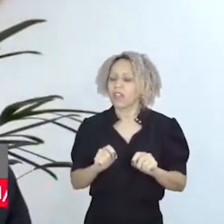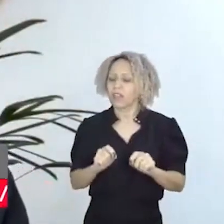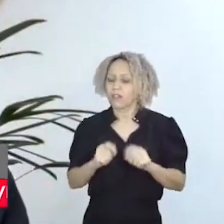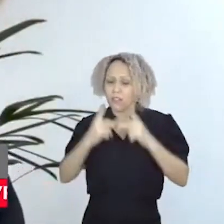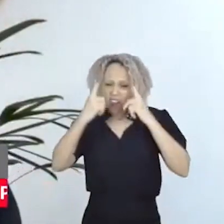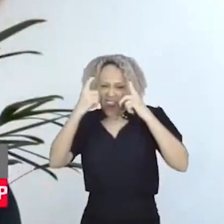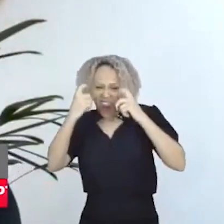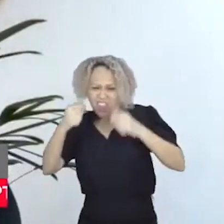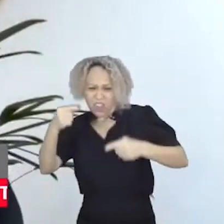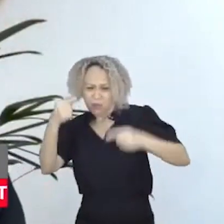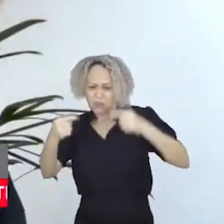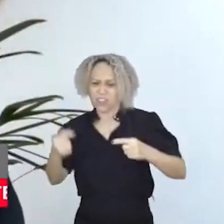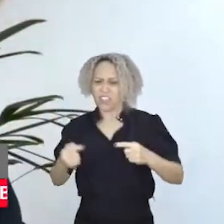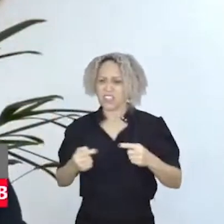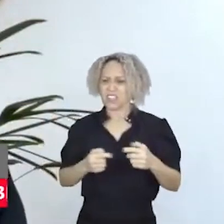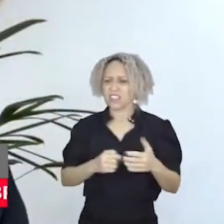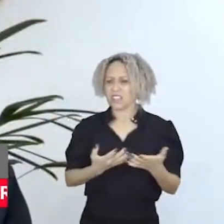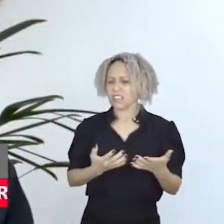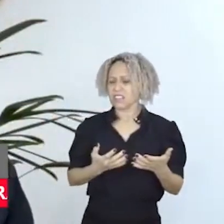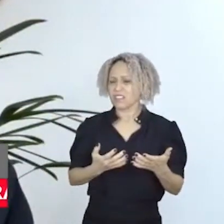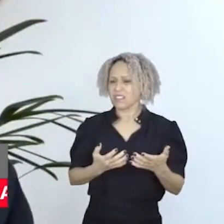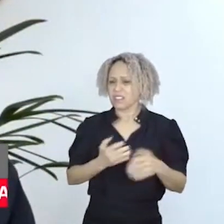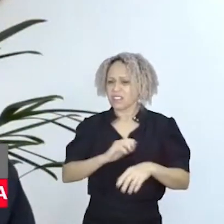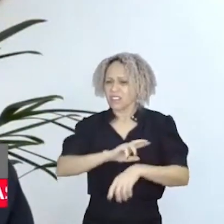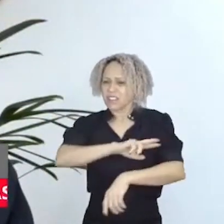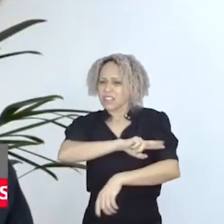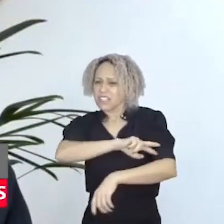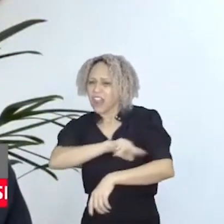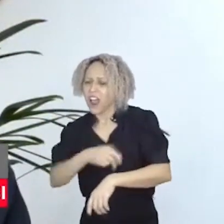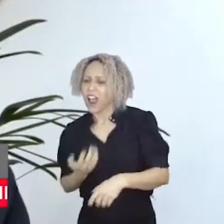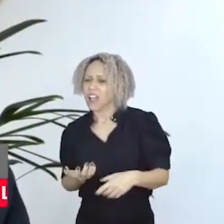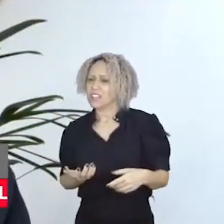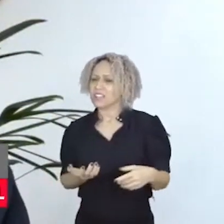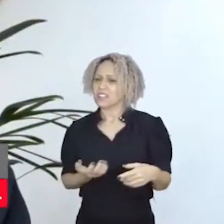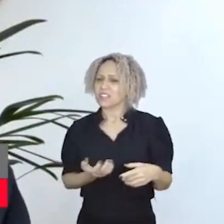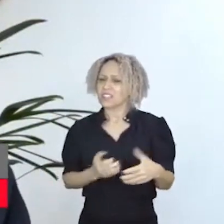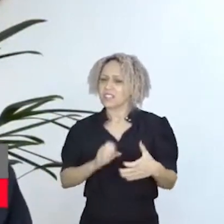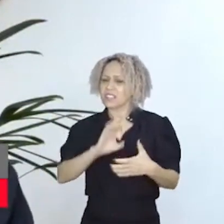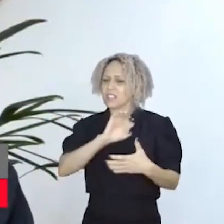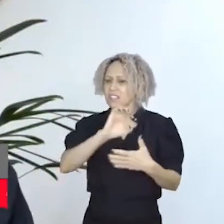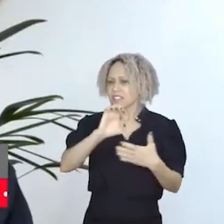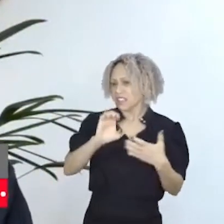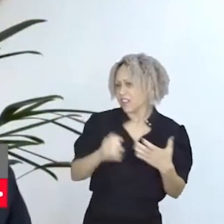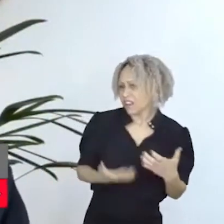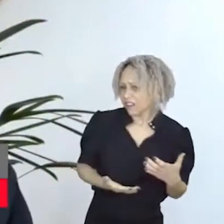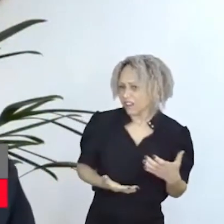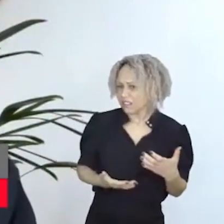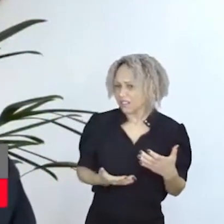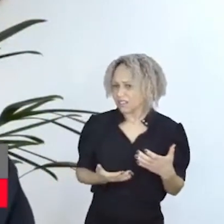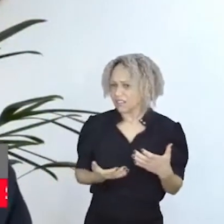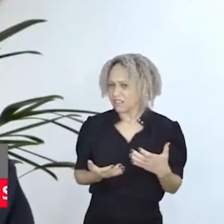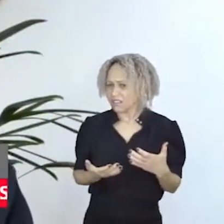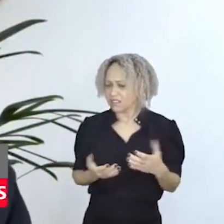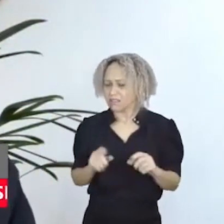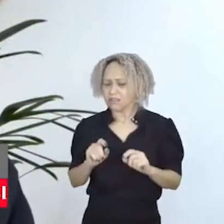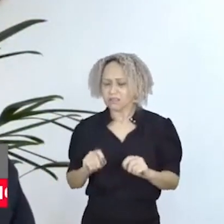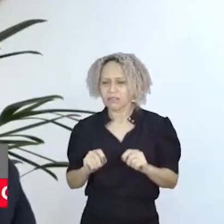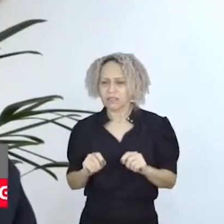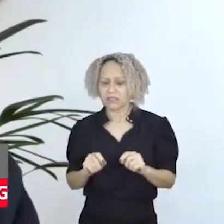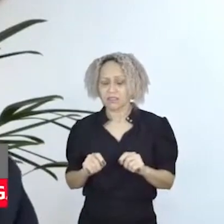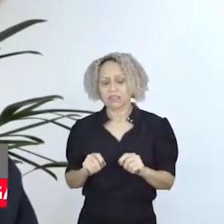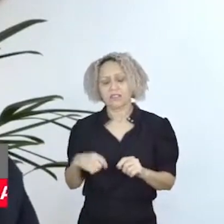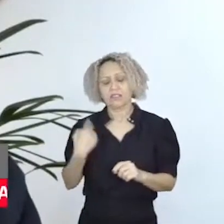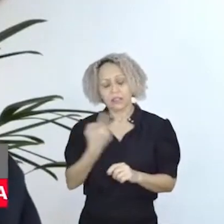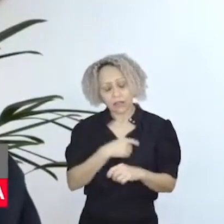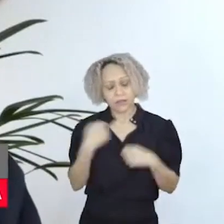classe, é muito difícil que a gente consiga atingir essa igualdade, sem que a gente tenha medidas,